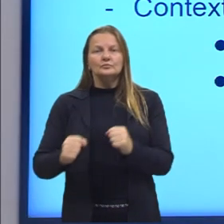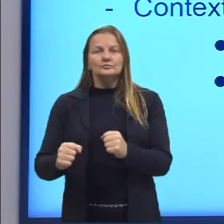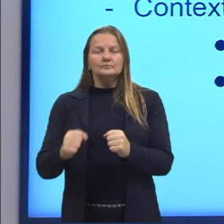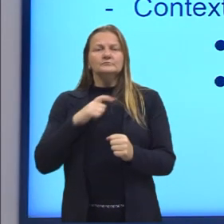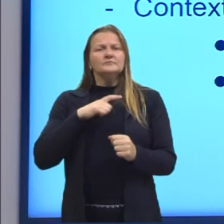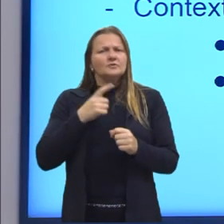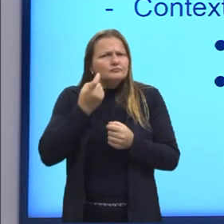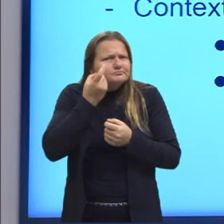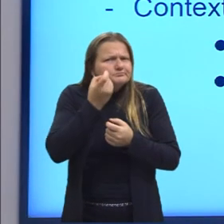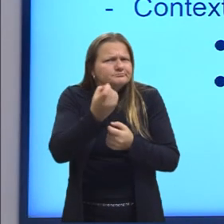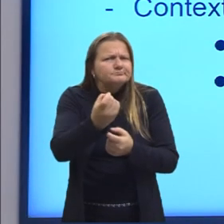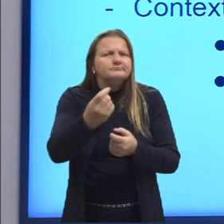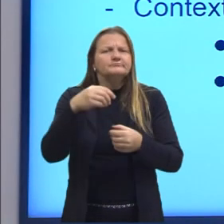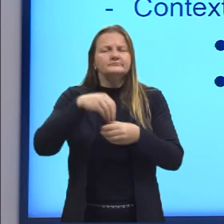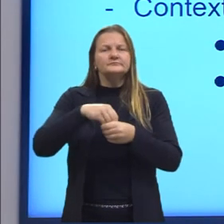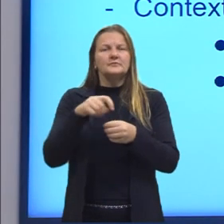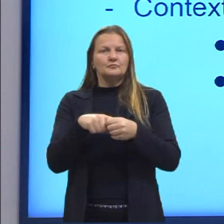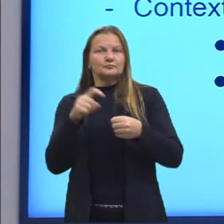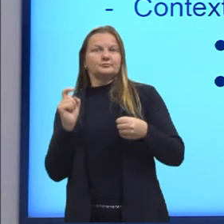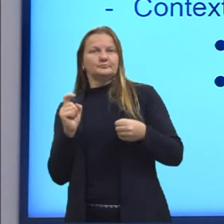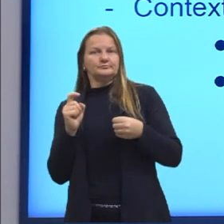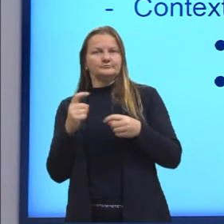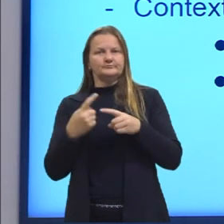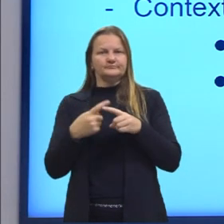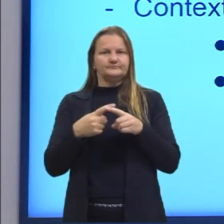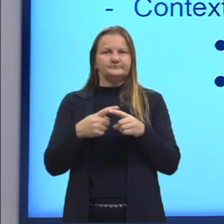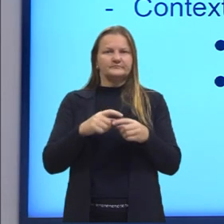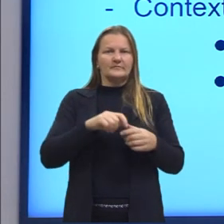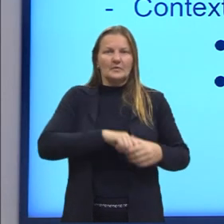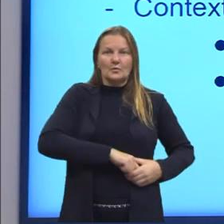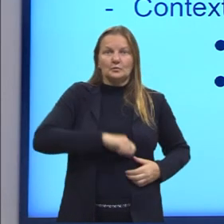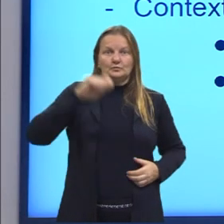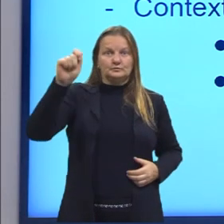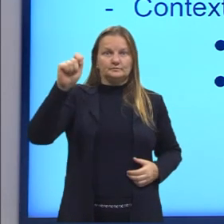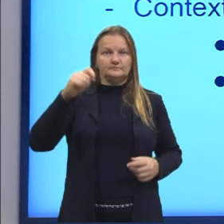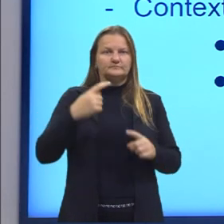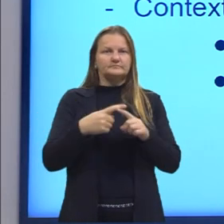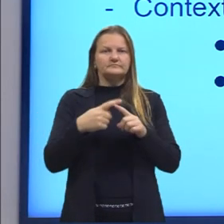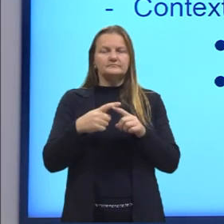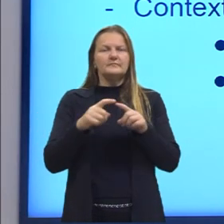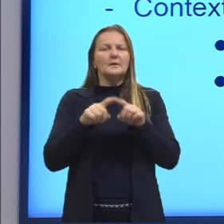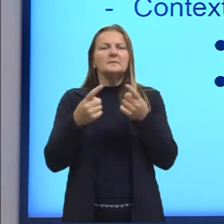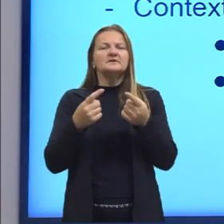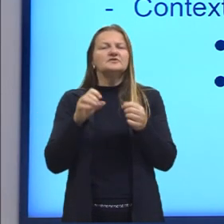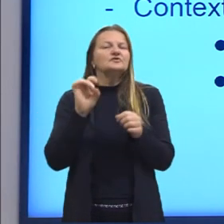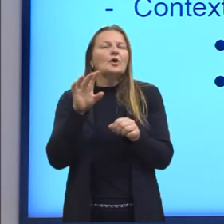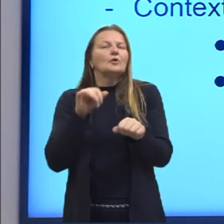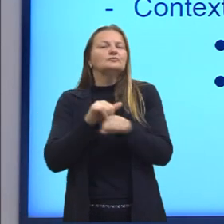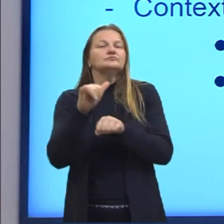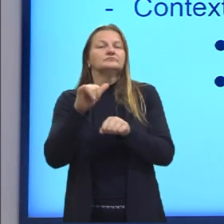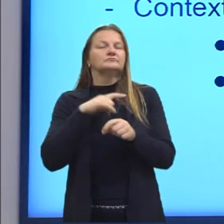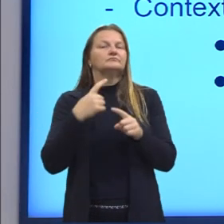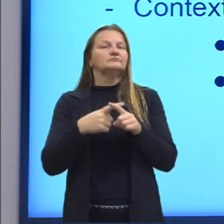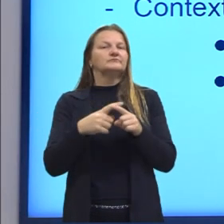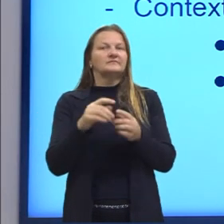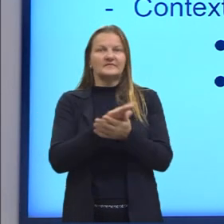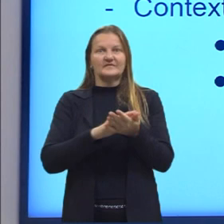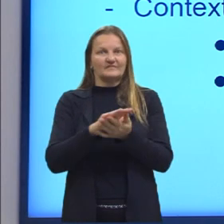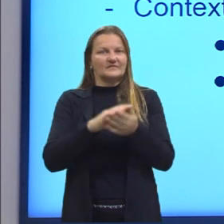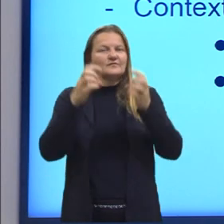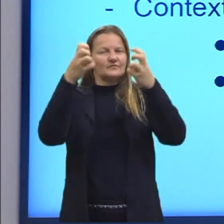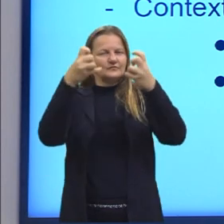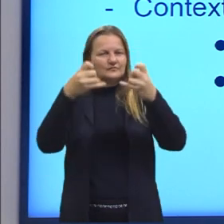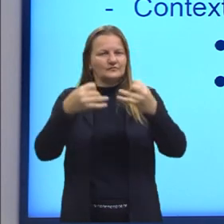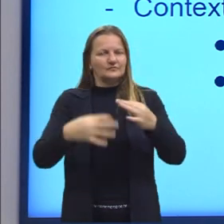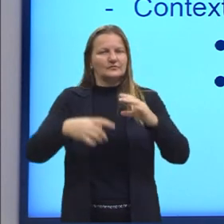que estavam interessados nessa Independência né então ela também não acontece sem motivo algum por nada e a gente vai falar